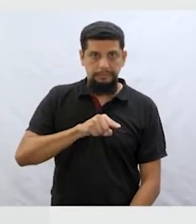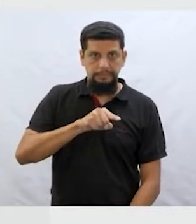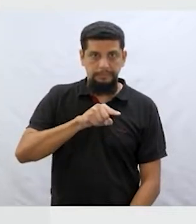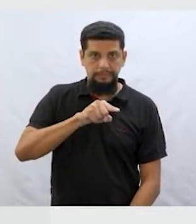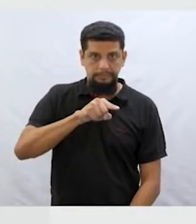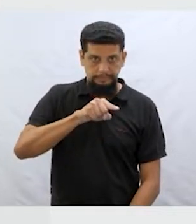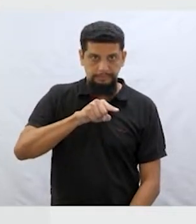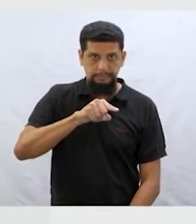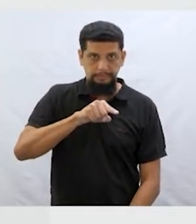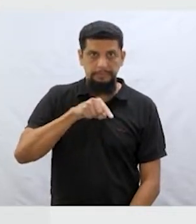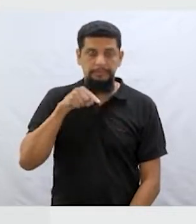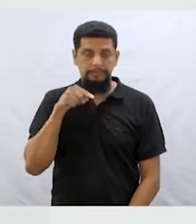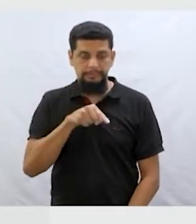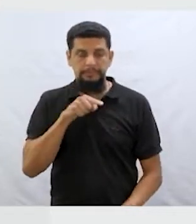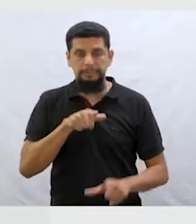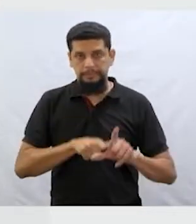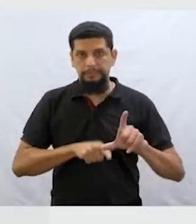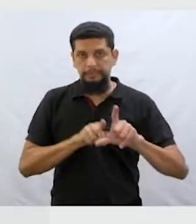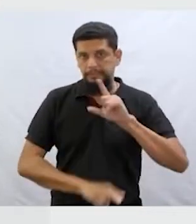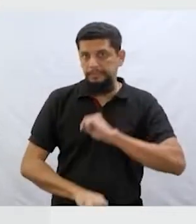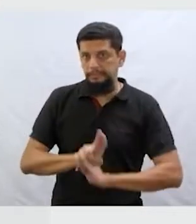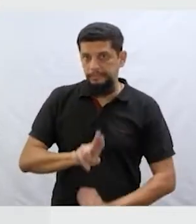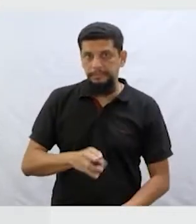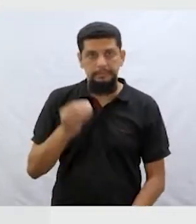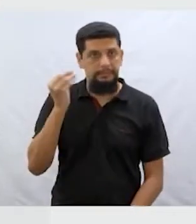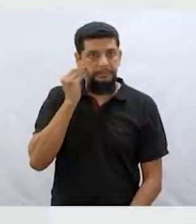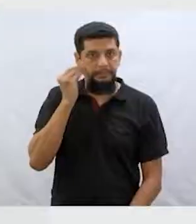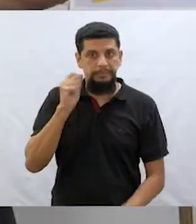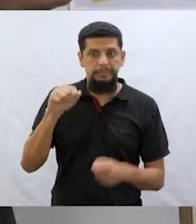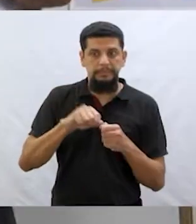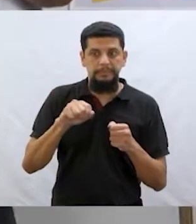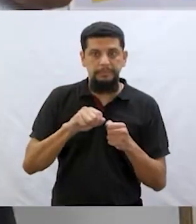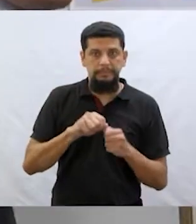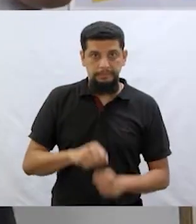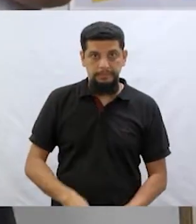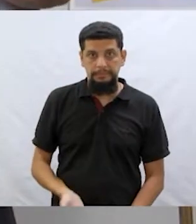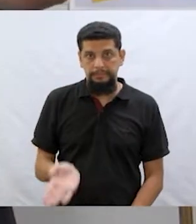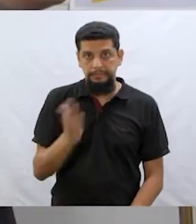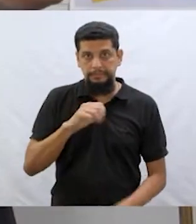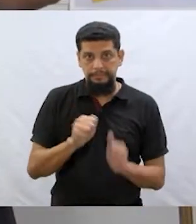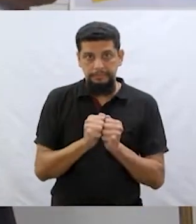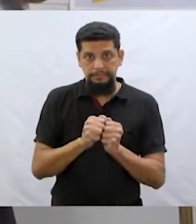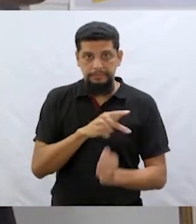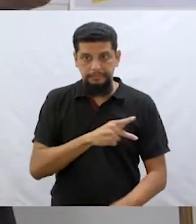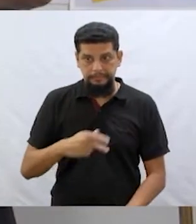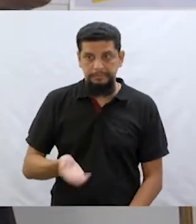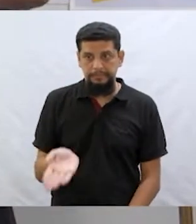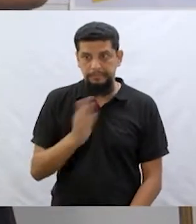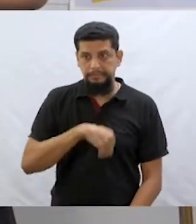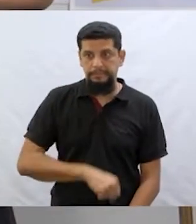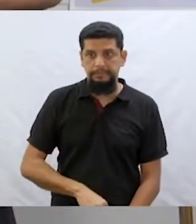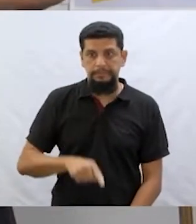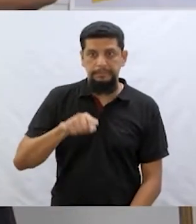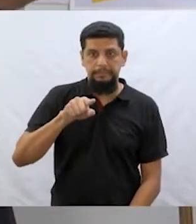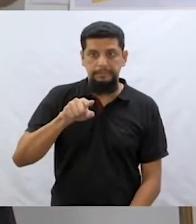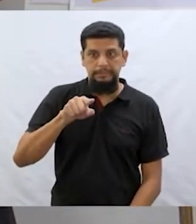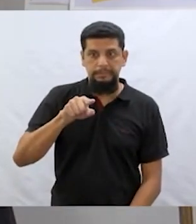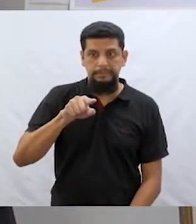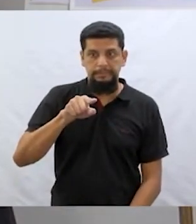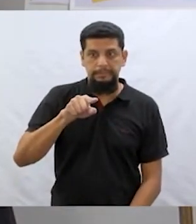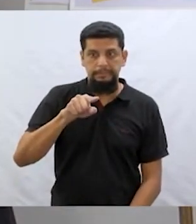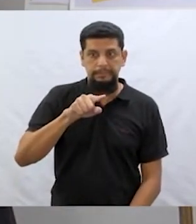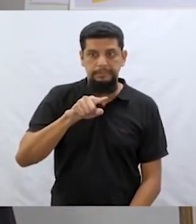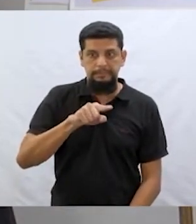e termina com um traço para cima, não é assim, Bru? Isso. Vamos tentar fazer esse traço no ar, junto com as professoras? Então, vamos